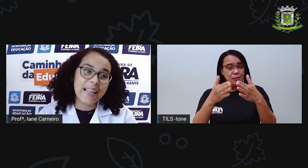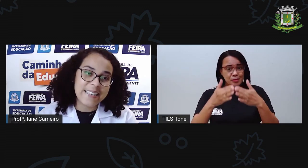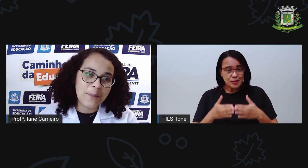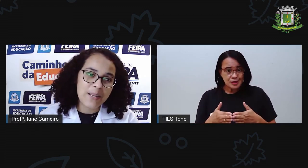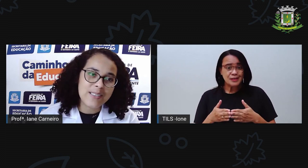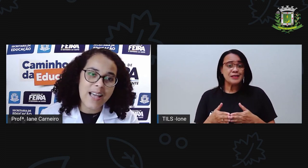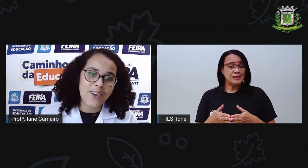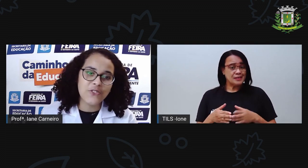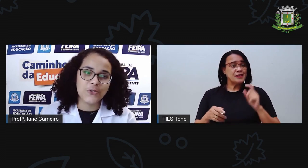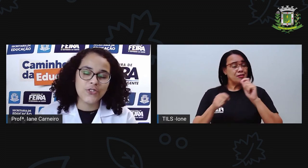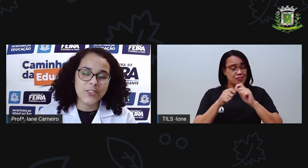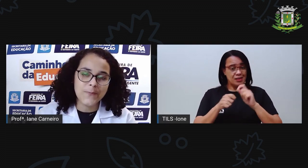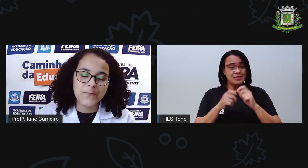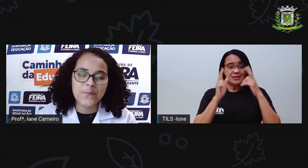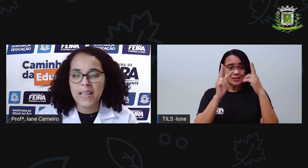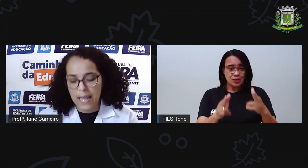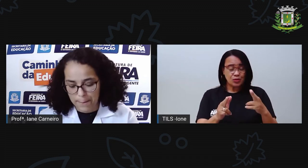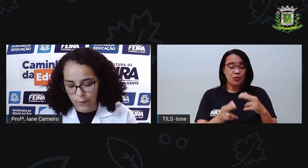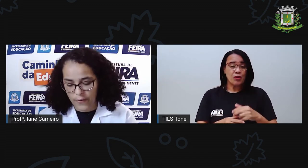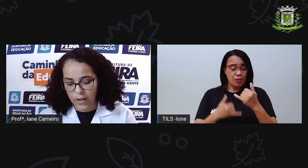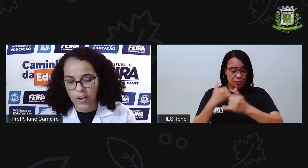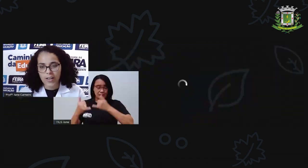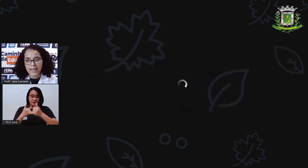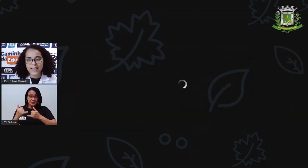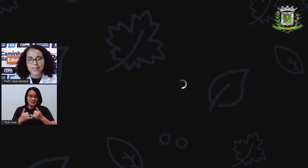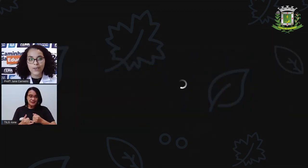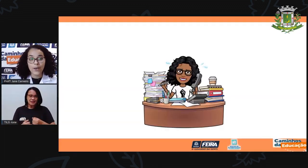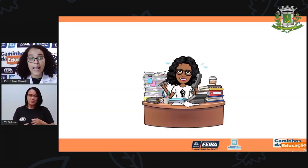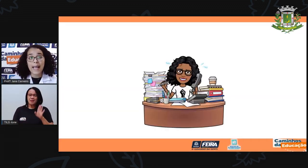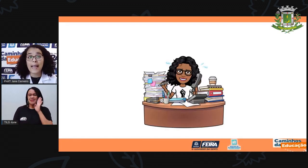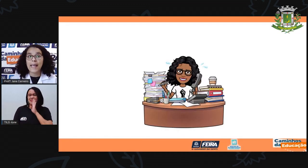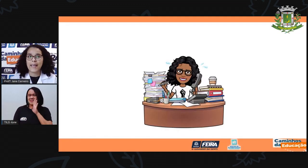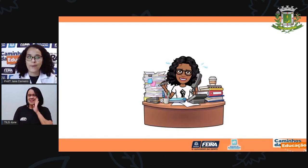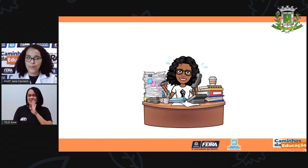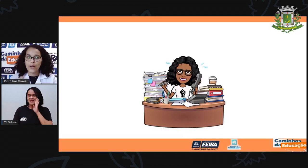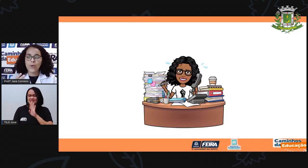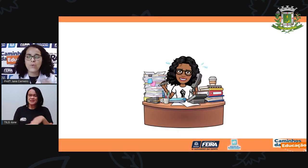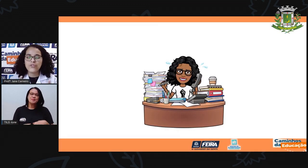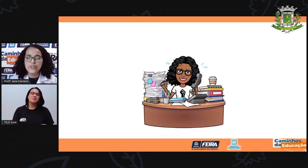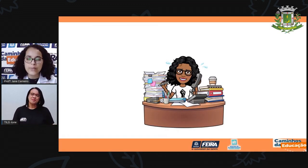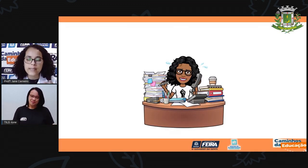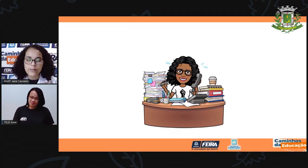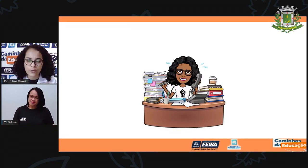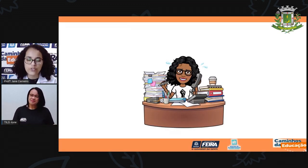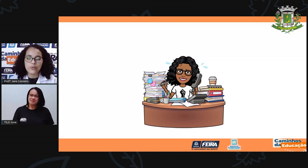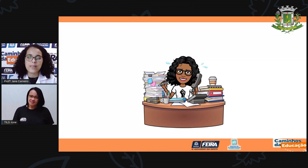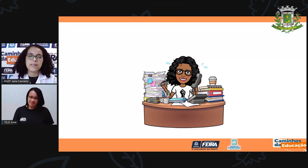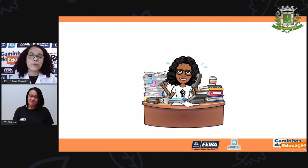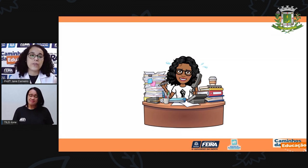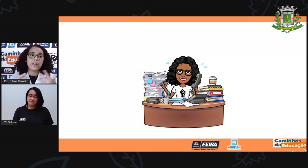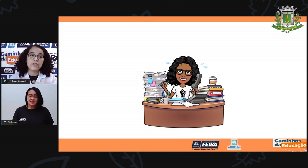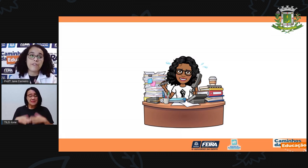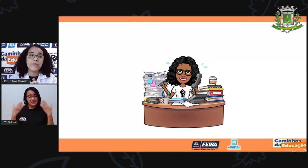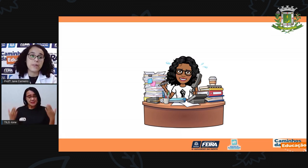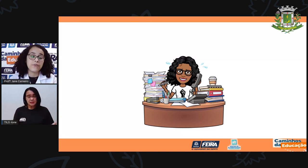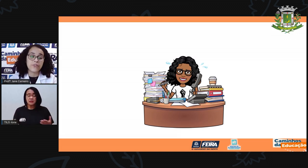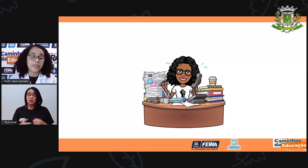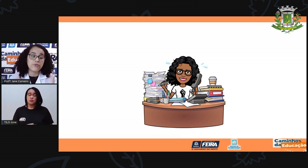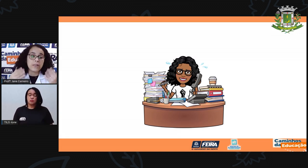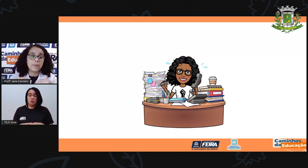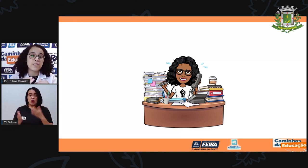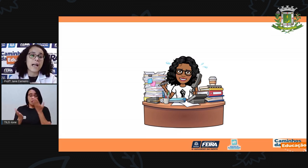Vamos lá, então, para a nossa aula de hoje. A vai colocar aqui, ó. Ela é uma continuação do que nós já